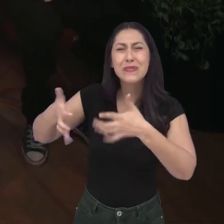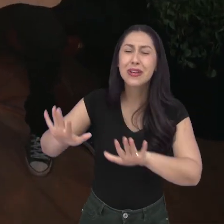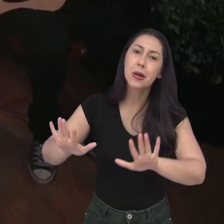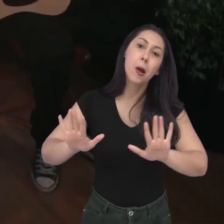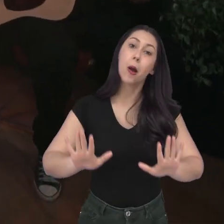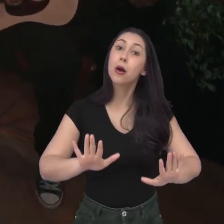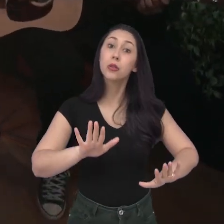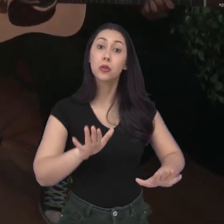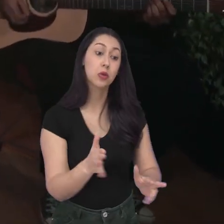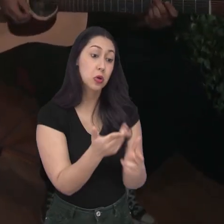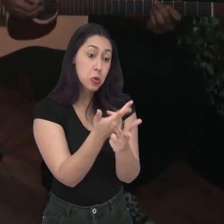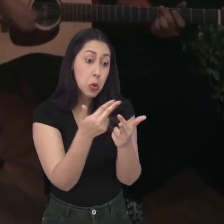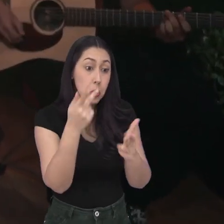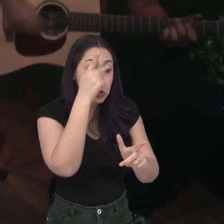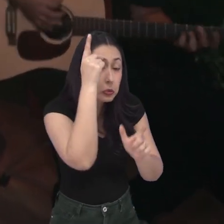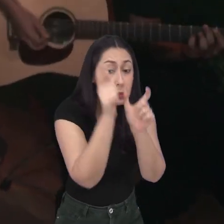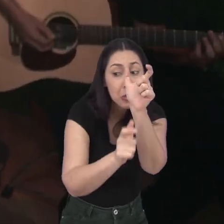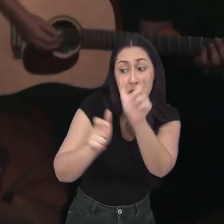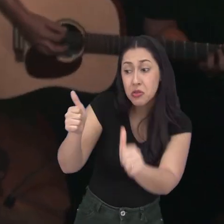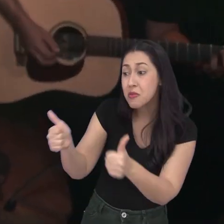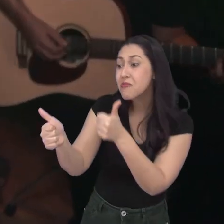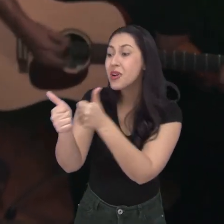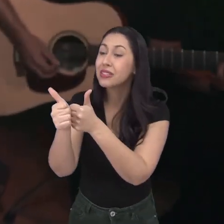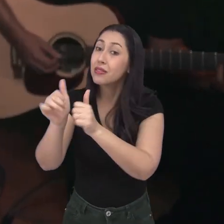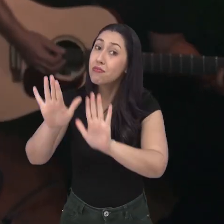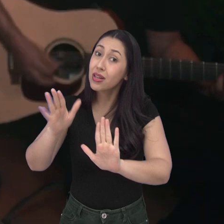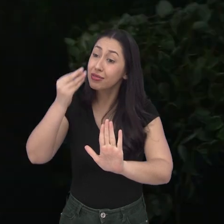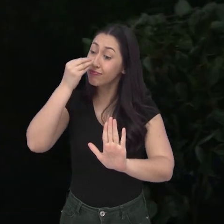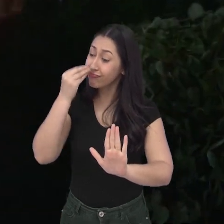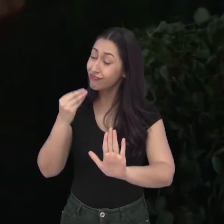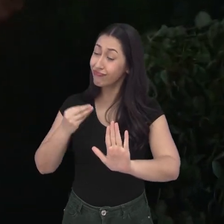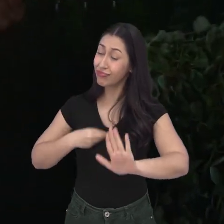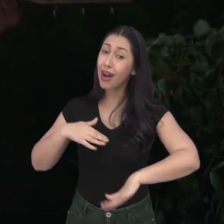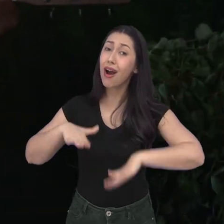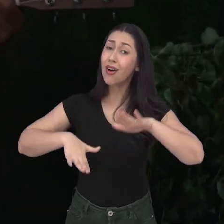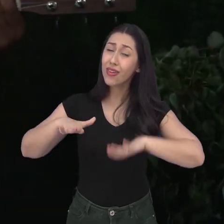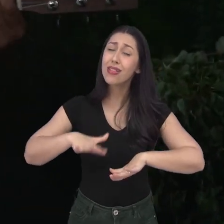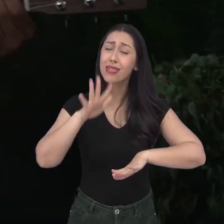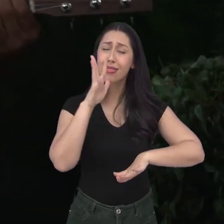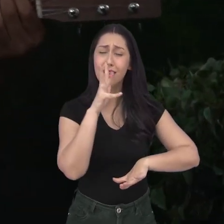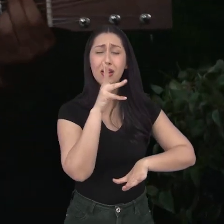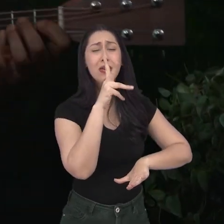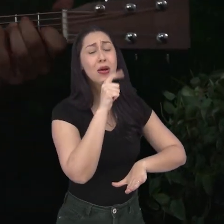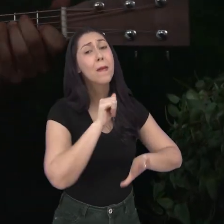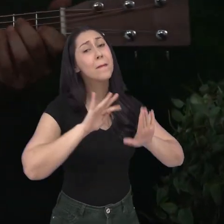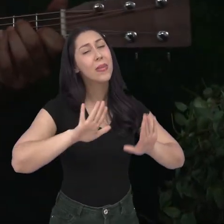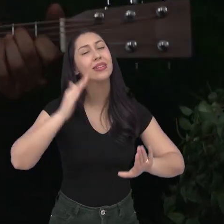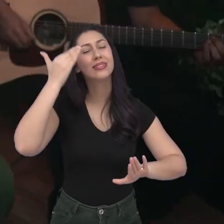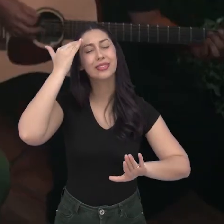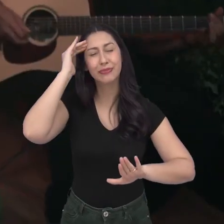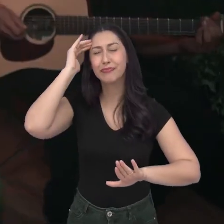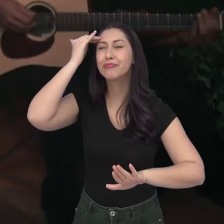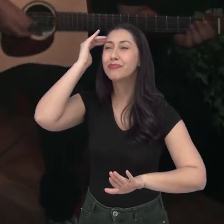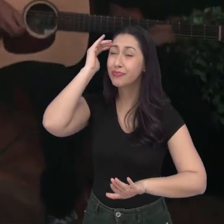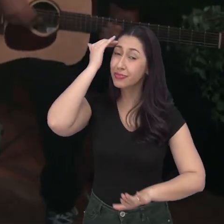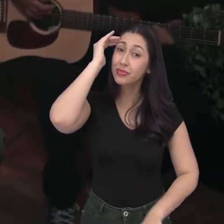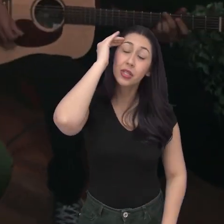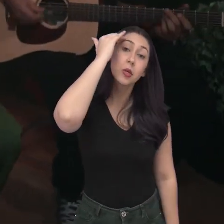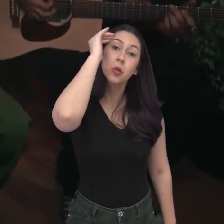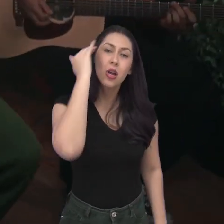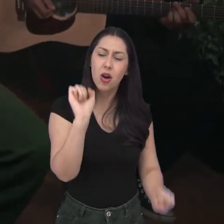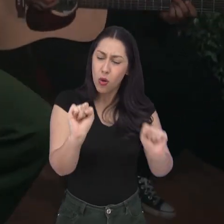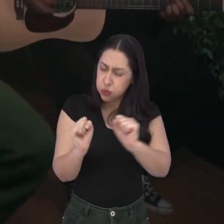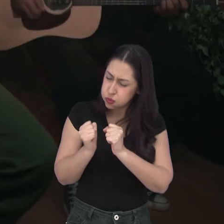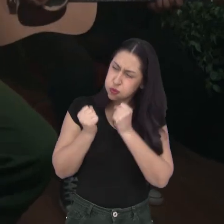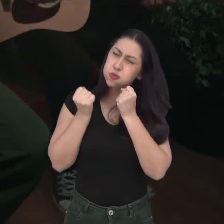chorar. Nem tudo que está perto está ao meu alcance, e eu demorei demais para lidar com isso. Dei